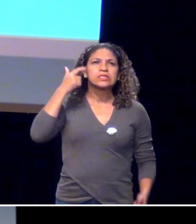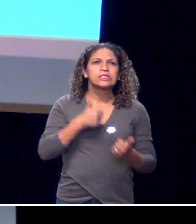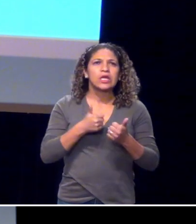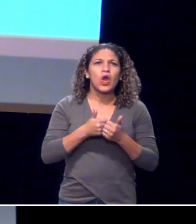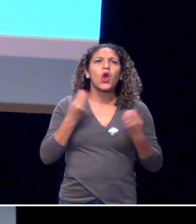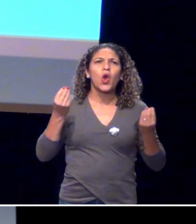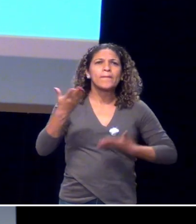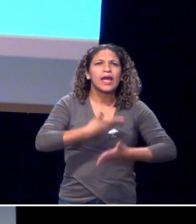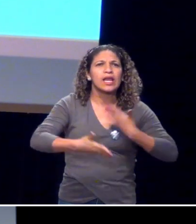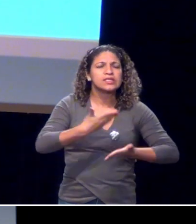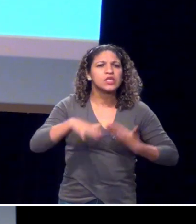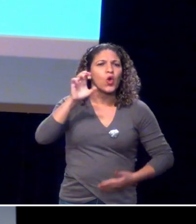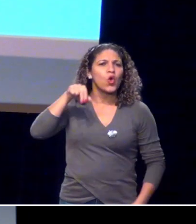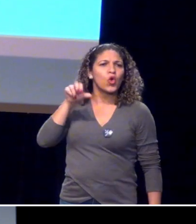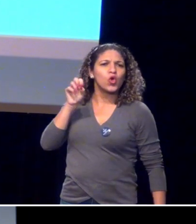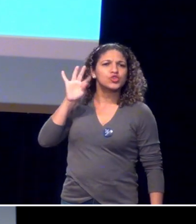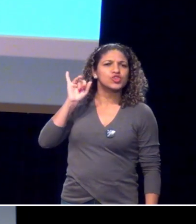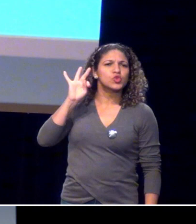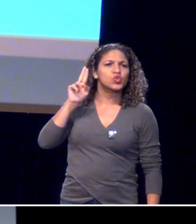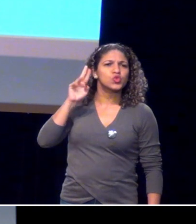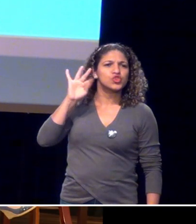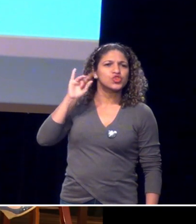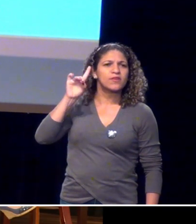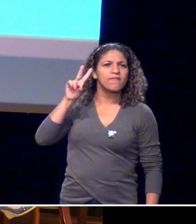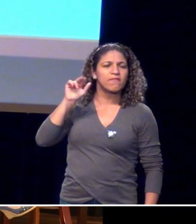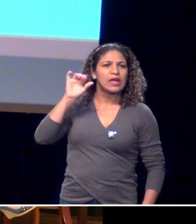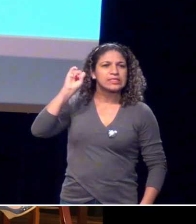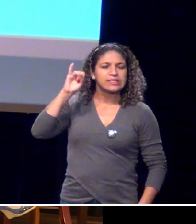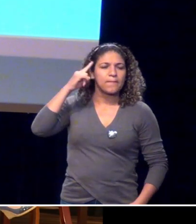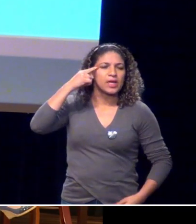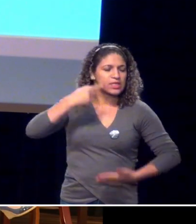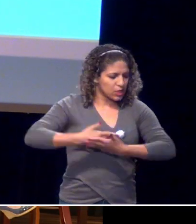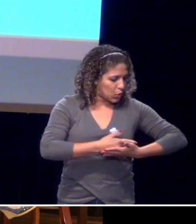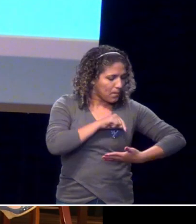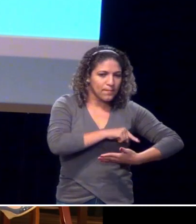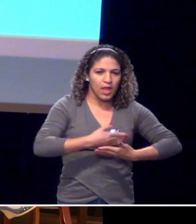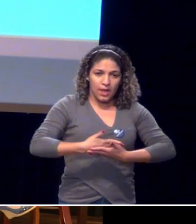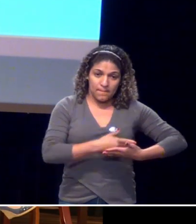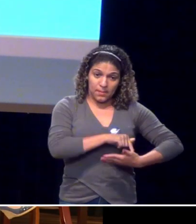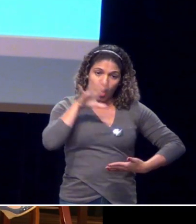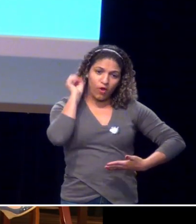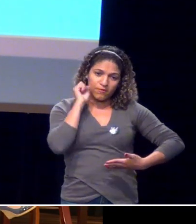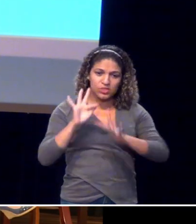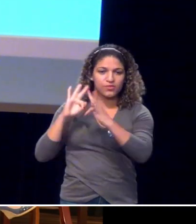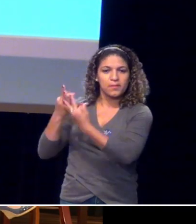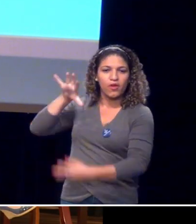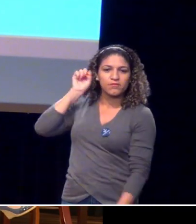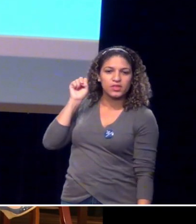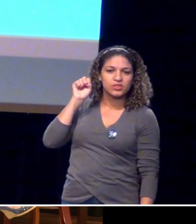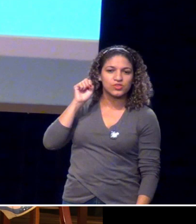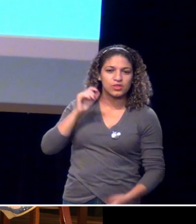relação constitutiva, pensando num bebê. Um bebê ouvinte, filho de pais